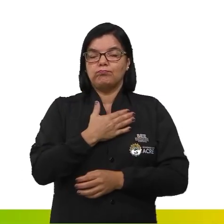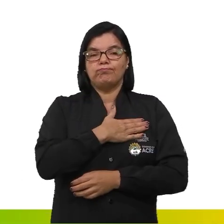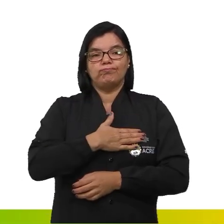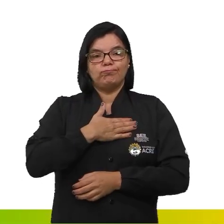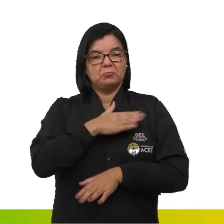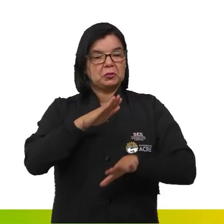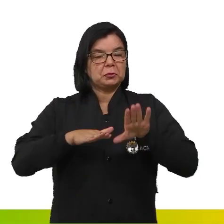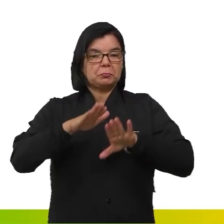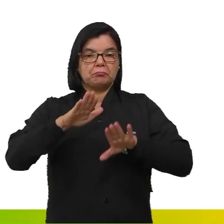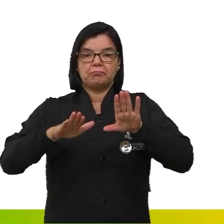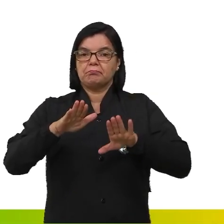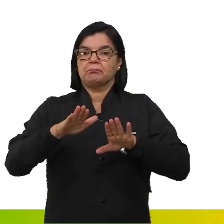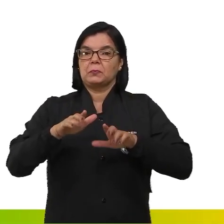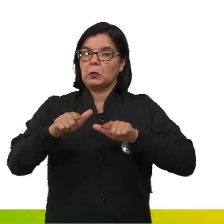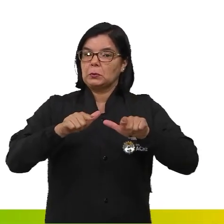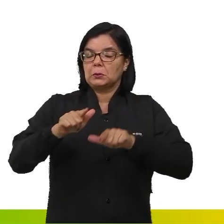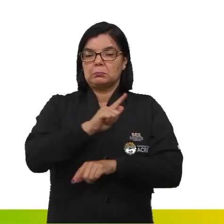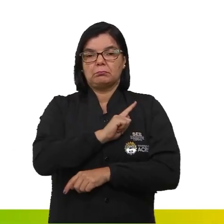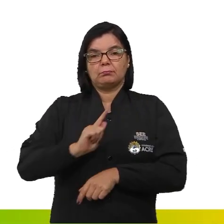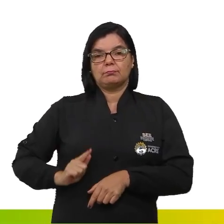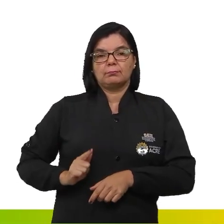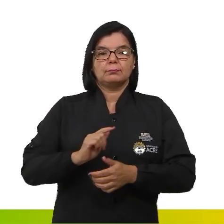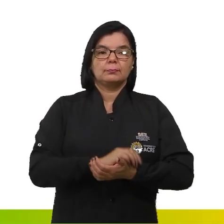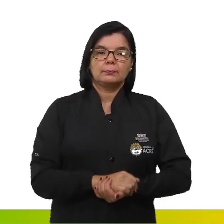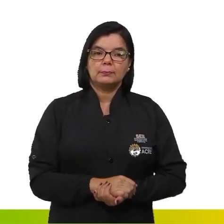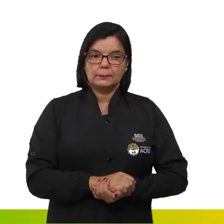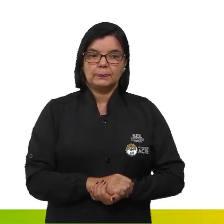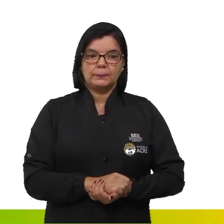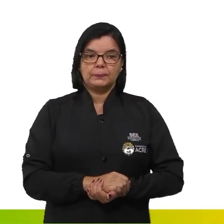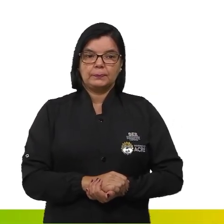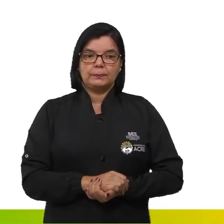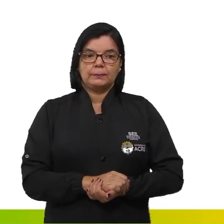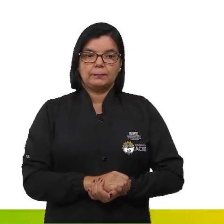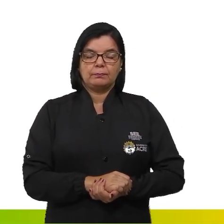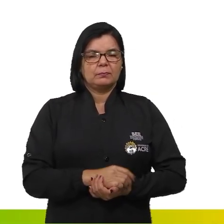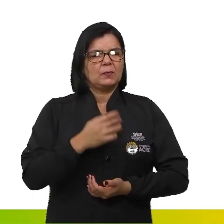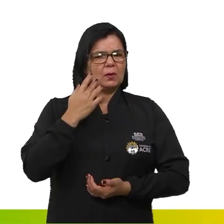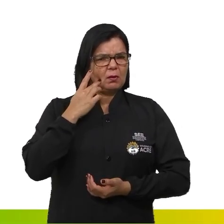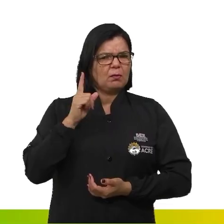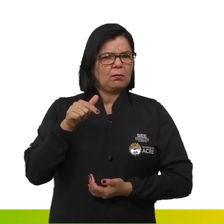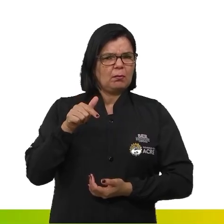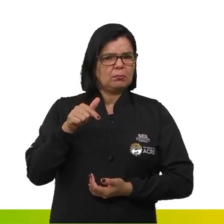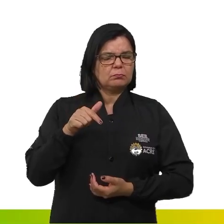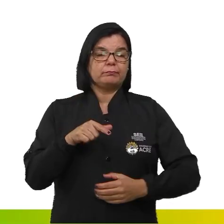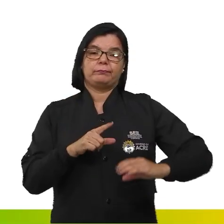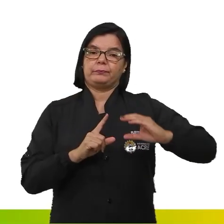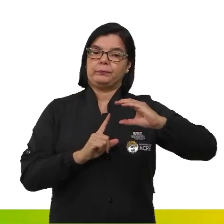comum, independentemente da forma de governo. Será que é essa?